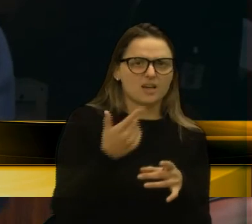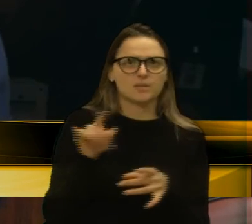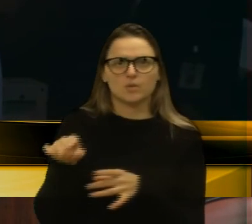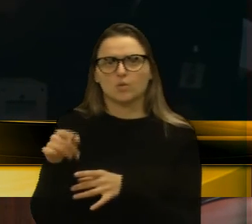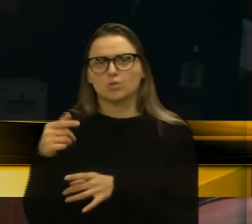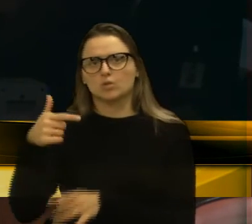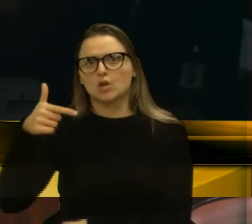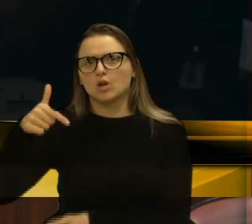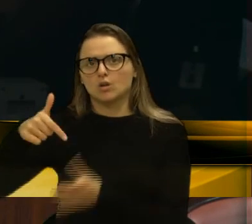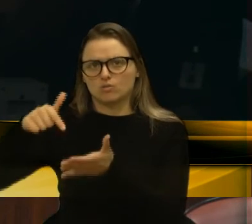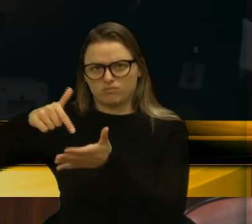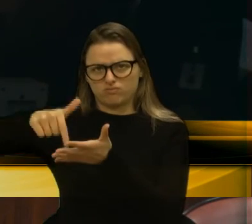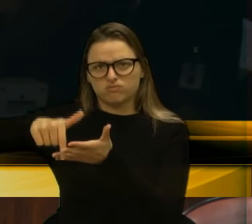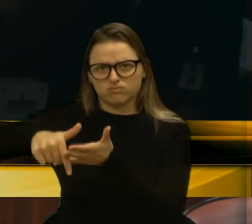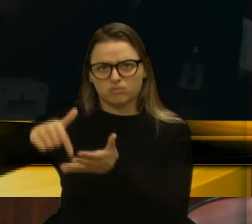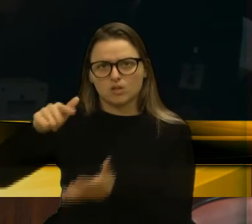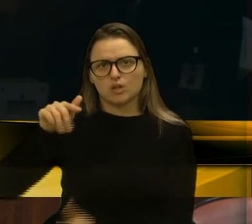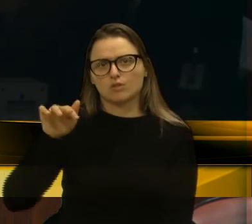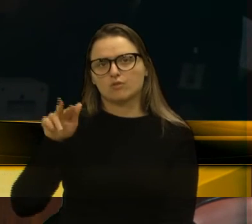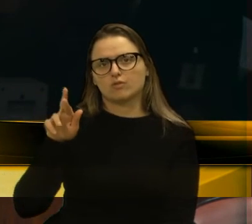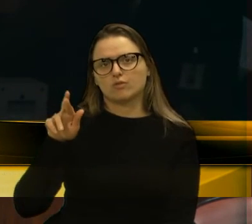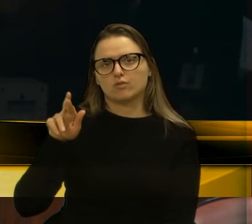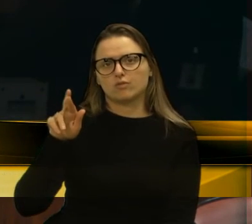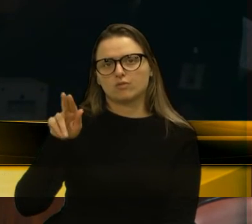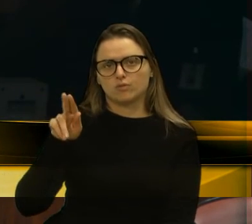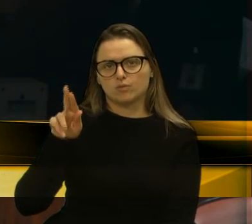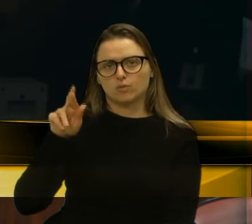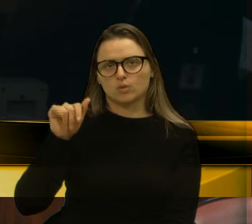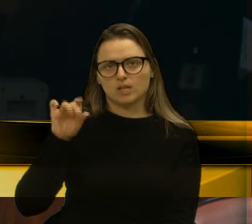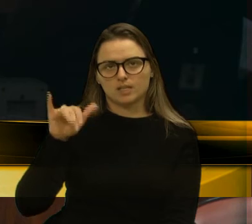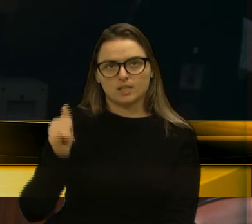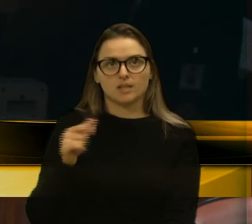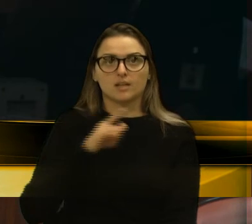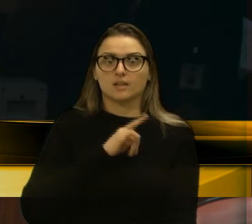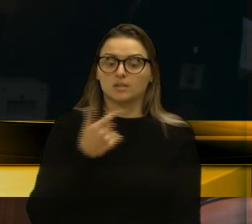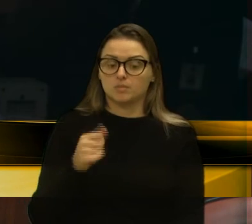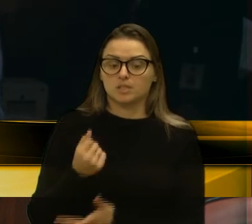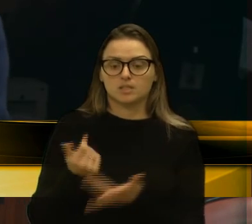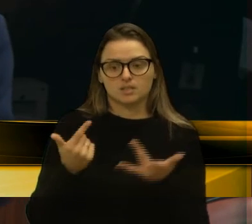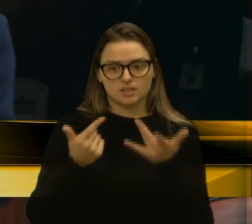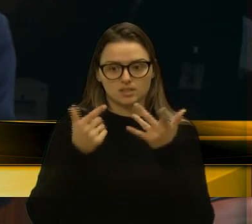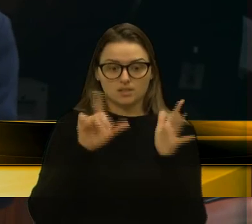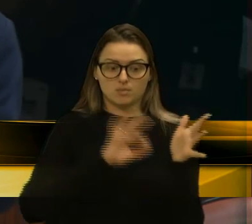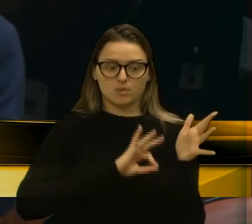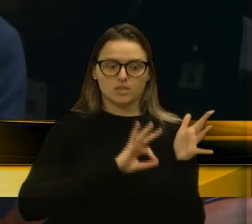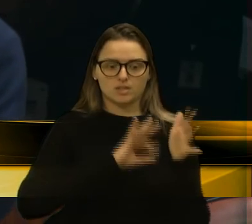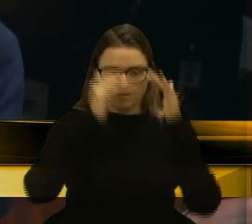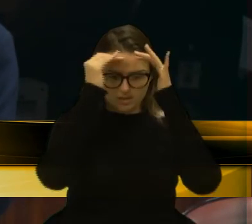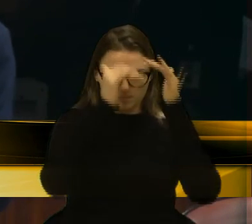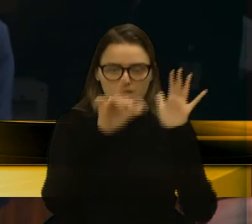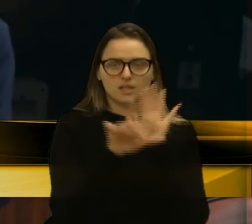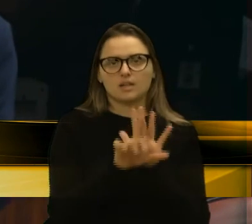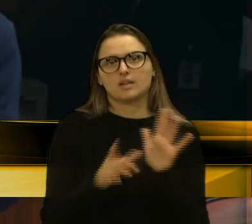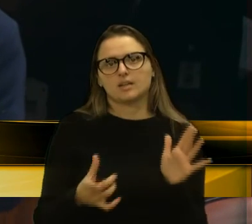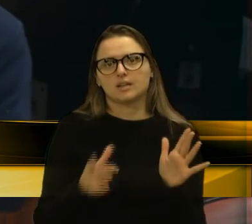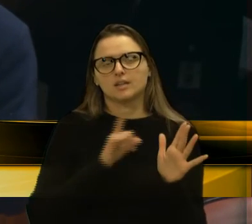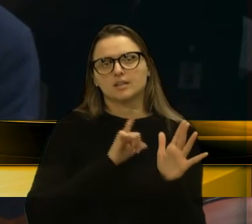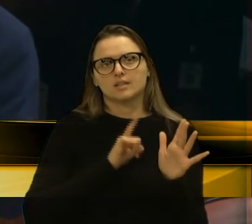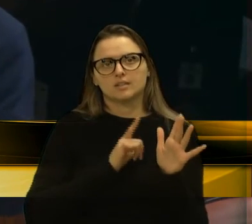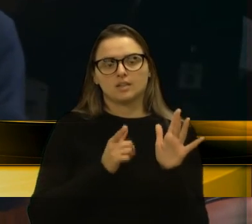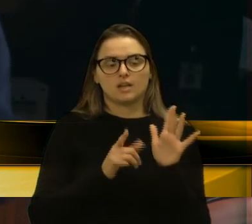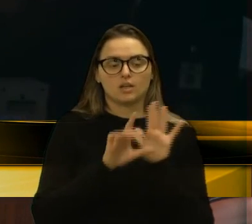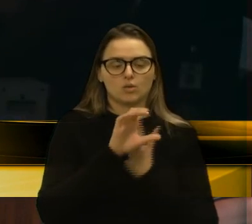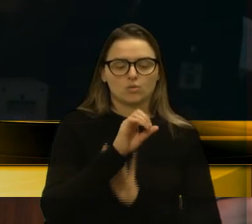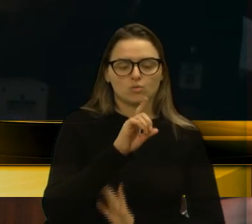esse respaldo, né, para policiais que têm que sim que obedecer à legislação. Então, está especificado já no Código Penal